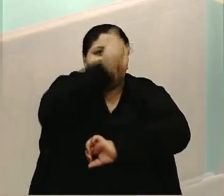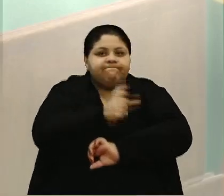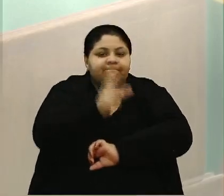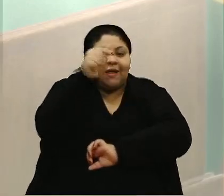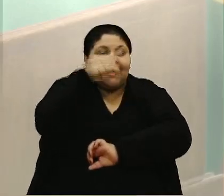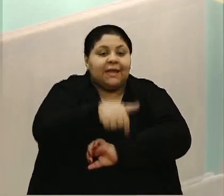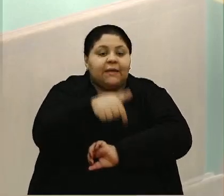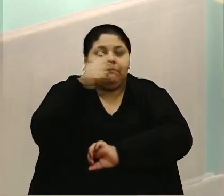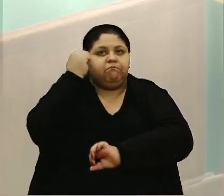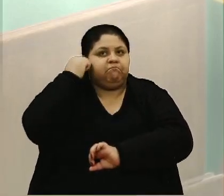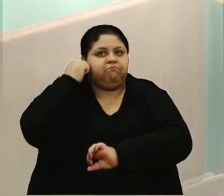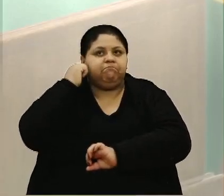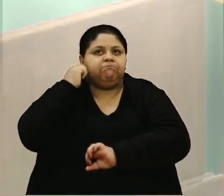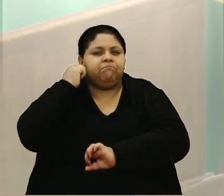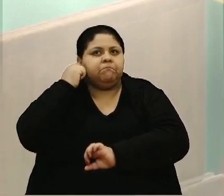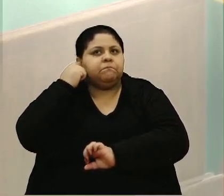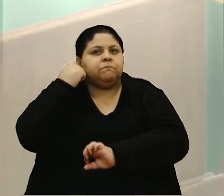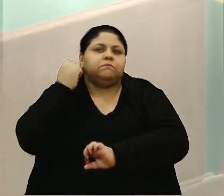aqui.